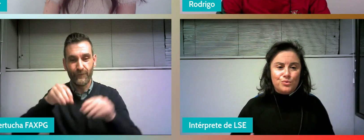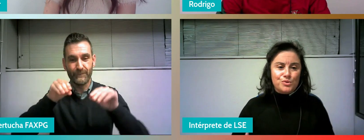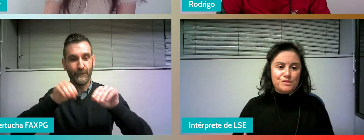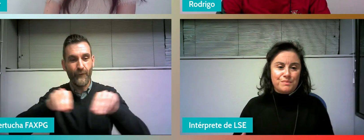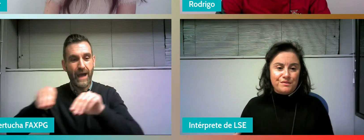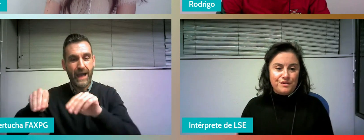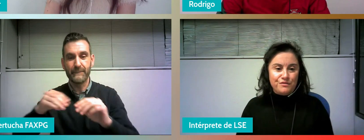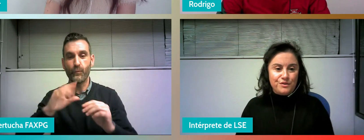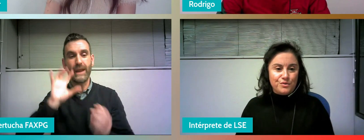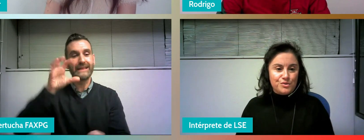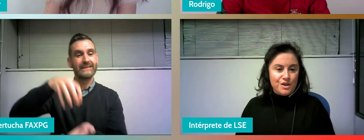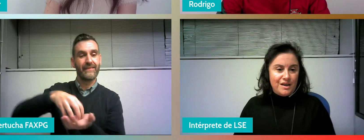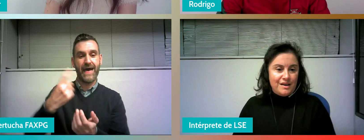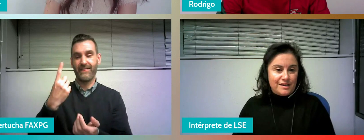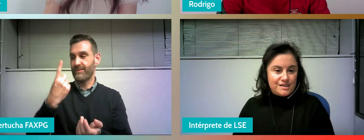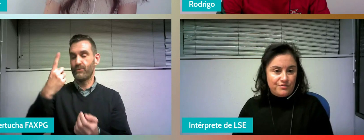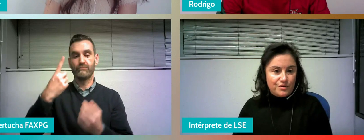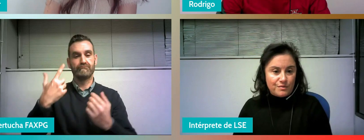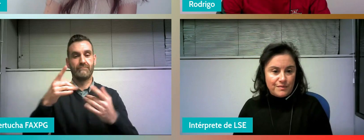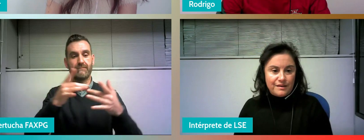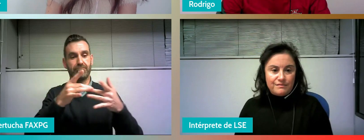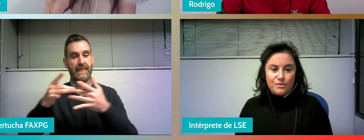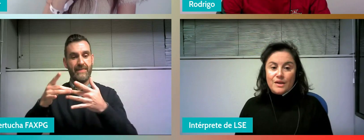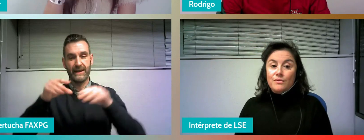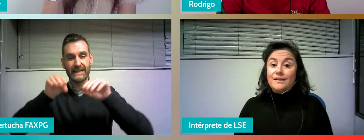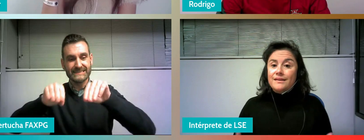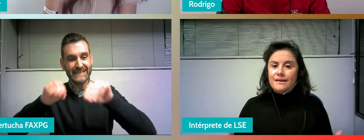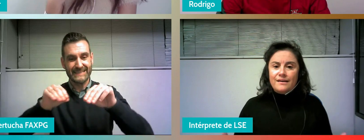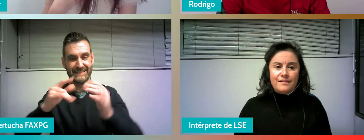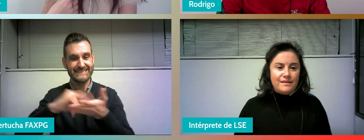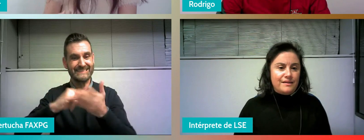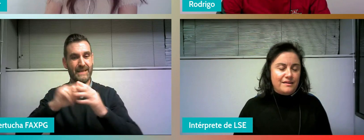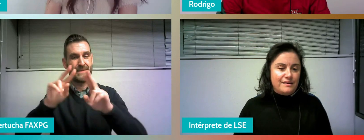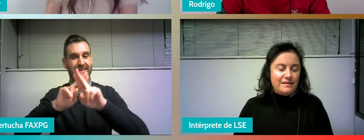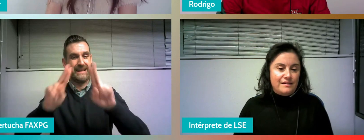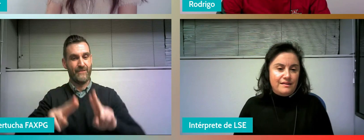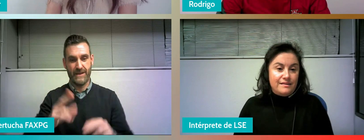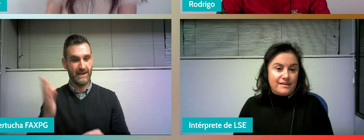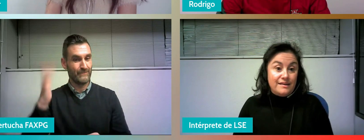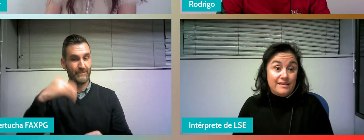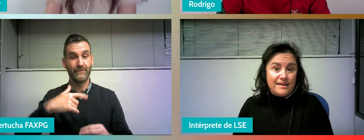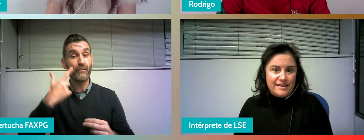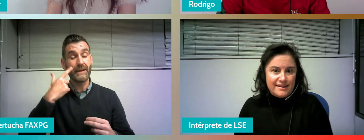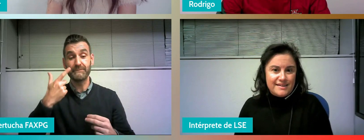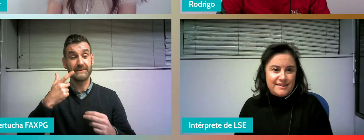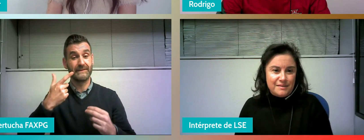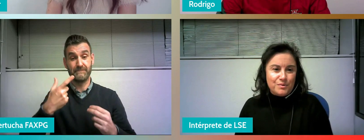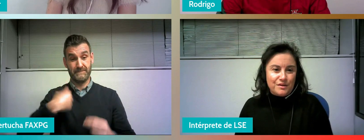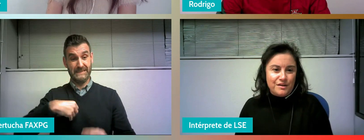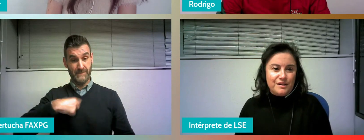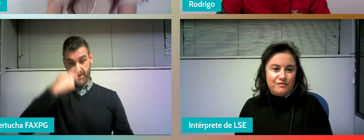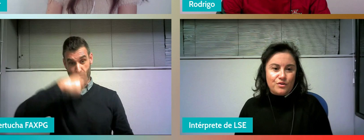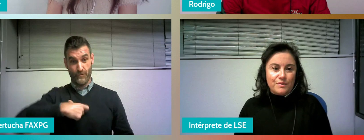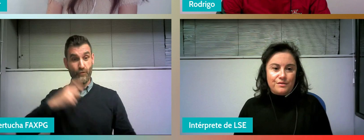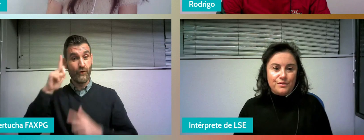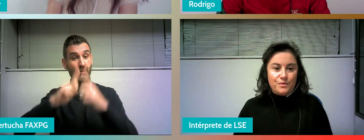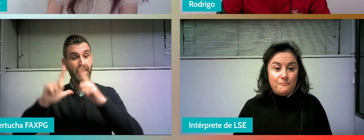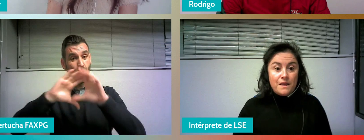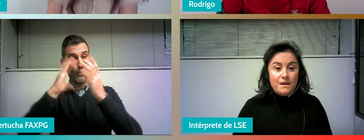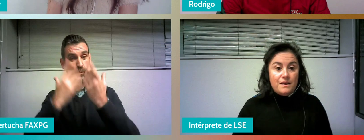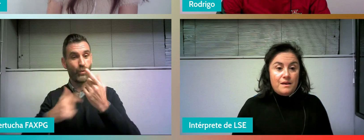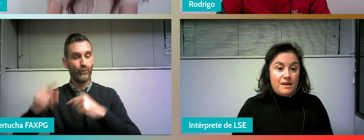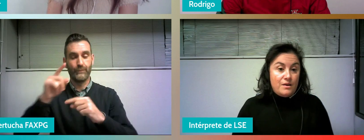hoc, cursos específicos que se formen, non hai unha entidade que lidere este tipo de